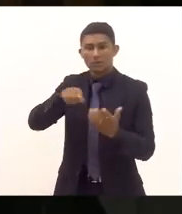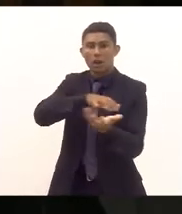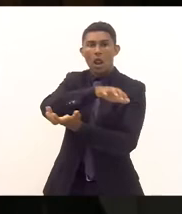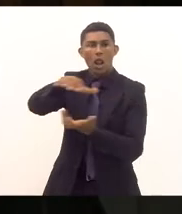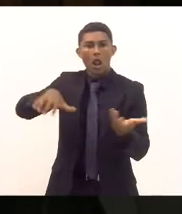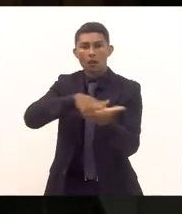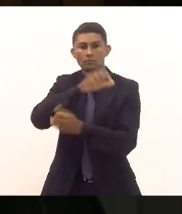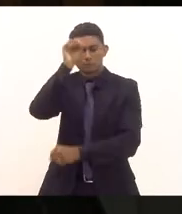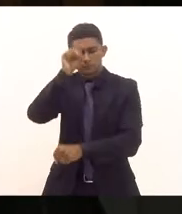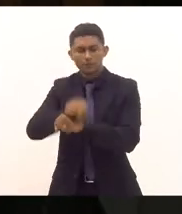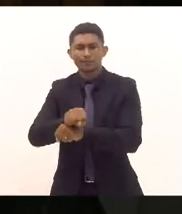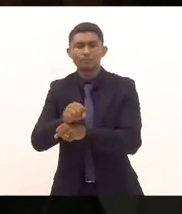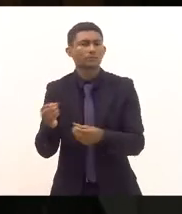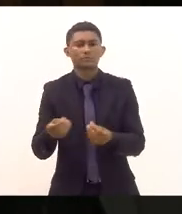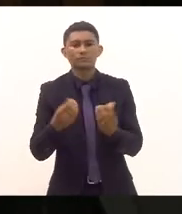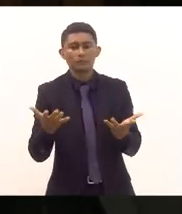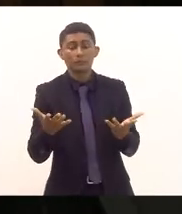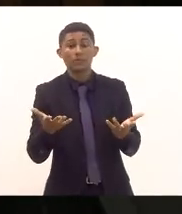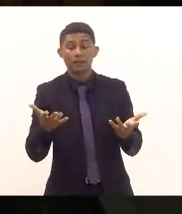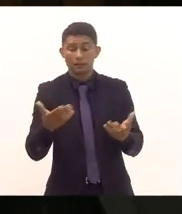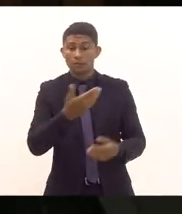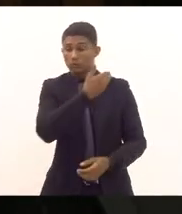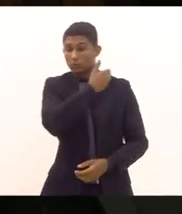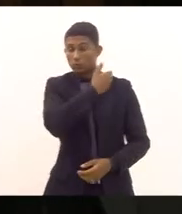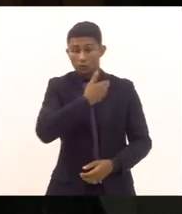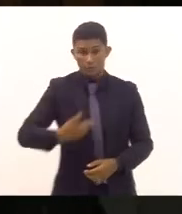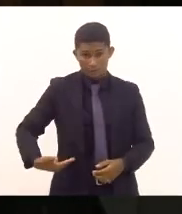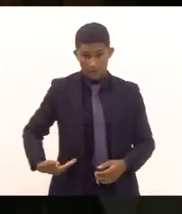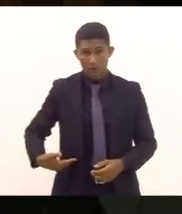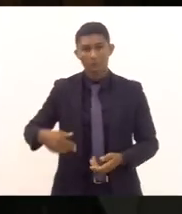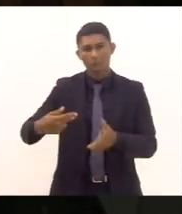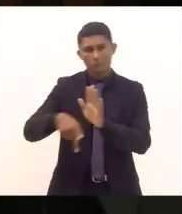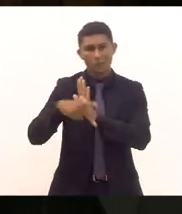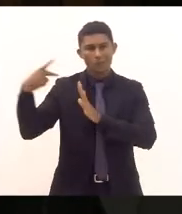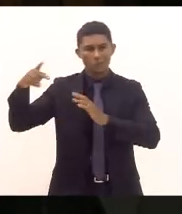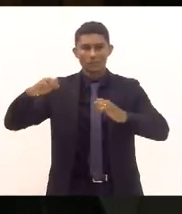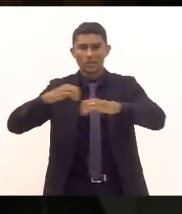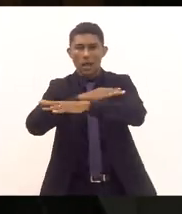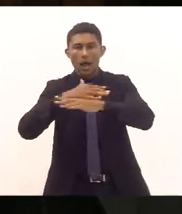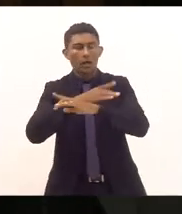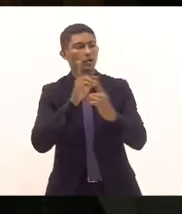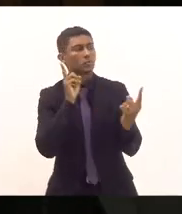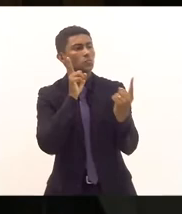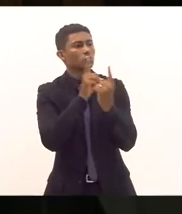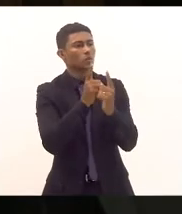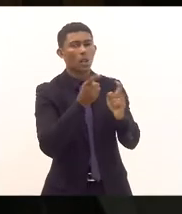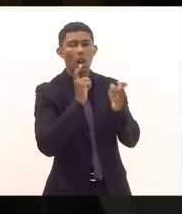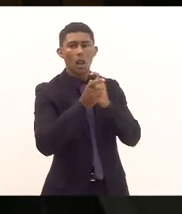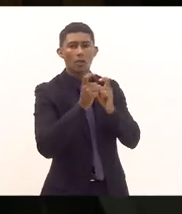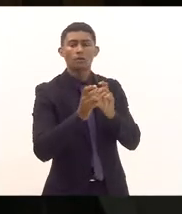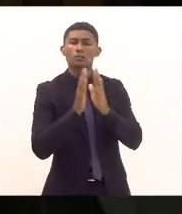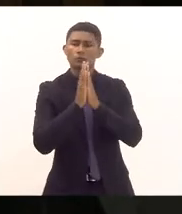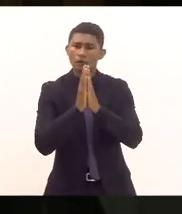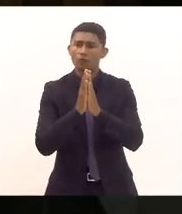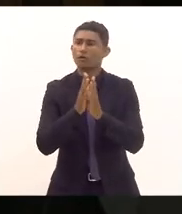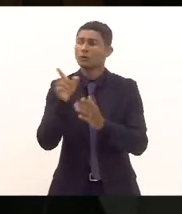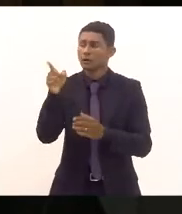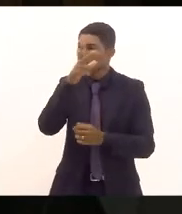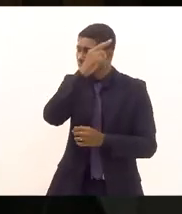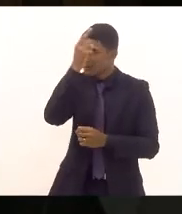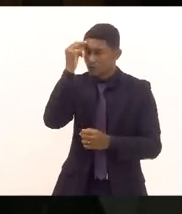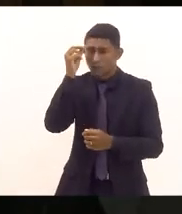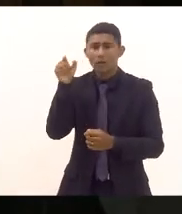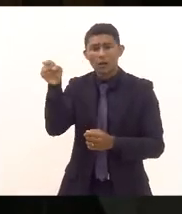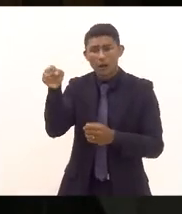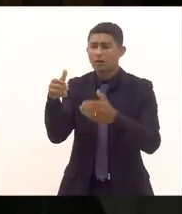estavam fazendo para abrir uma negociação com o governo Municipal e o chamado que a gente faz a prefeitura é receber esses servidores